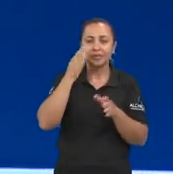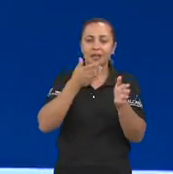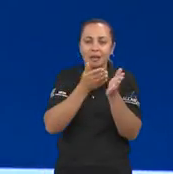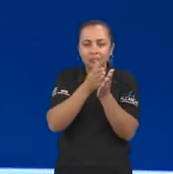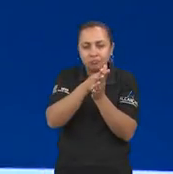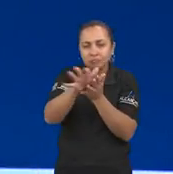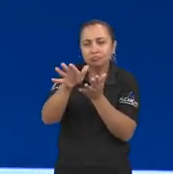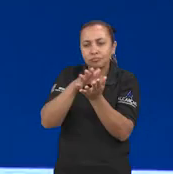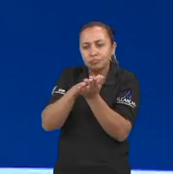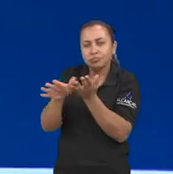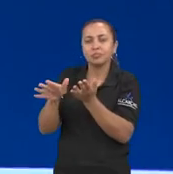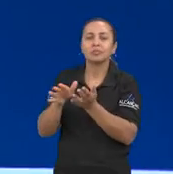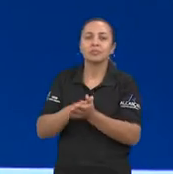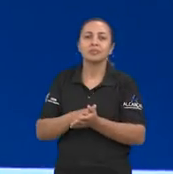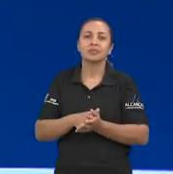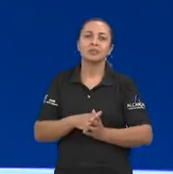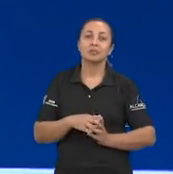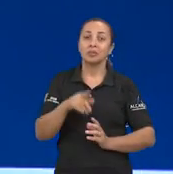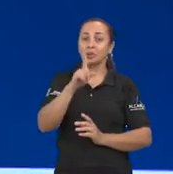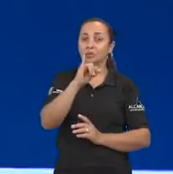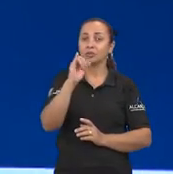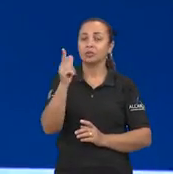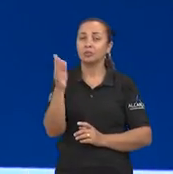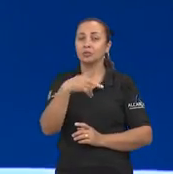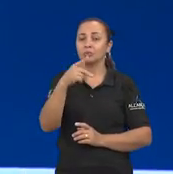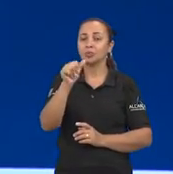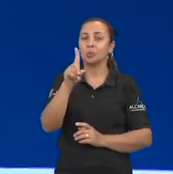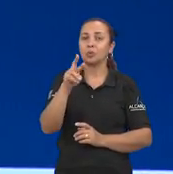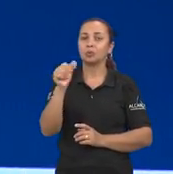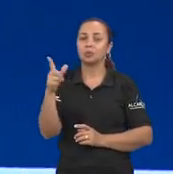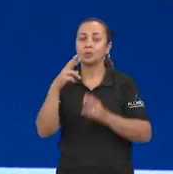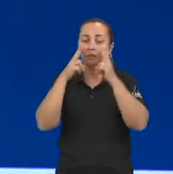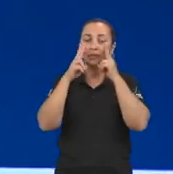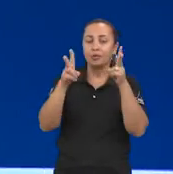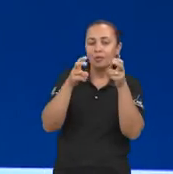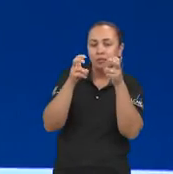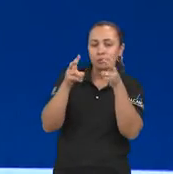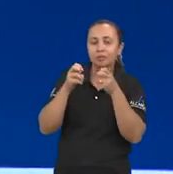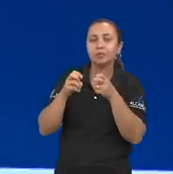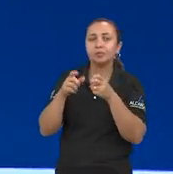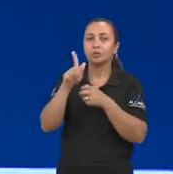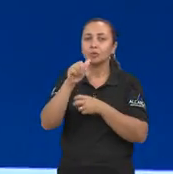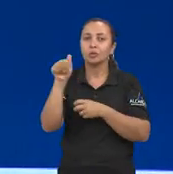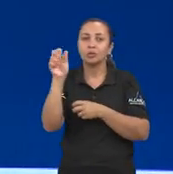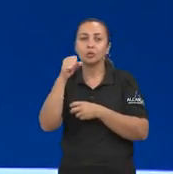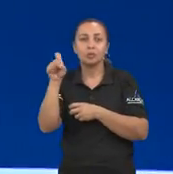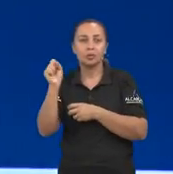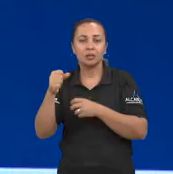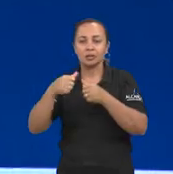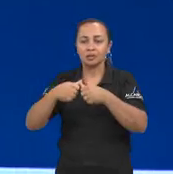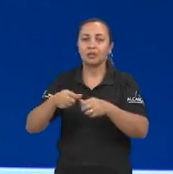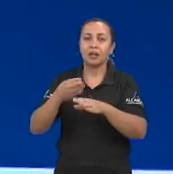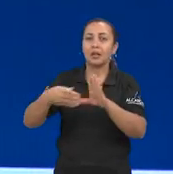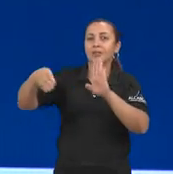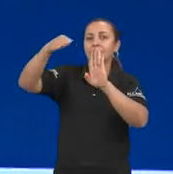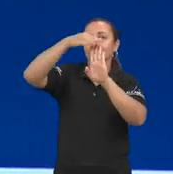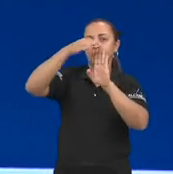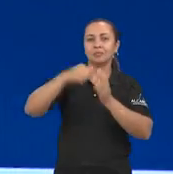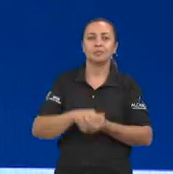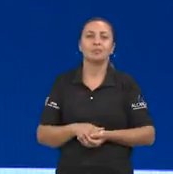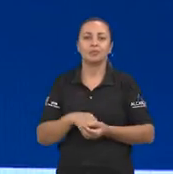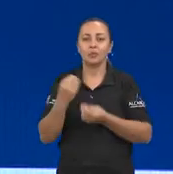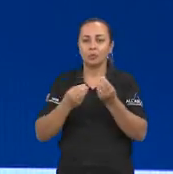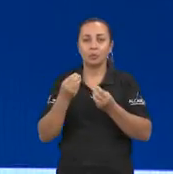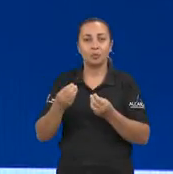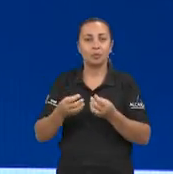aqui eletrônica pelo diagrama de Pauling e verificar que esse gás ele fica posicionado aqui em cima como